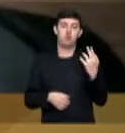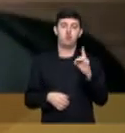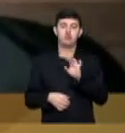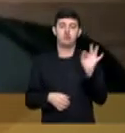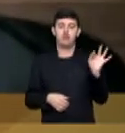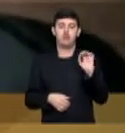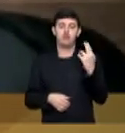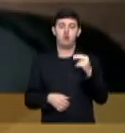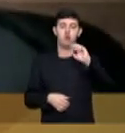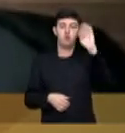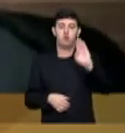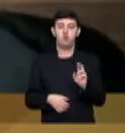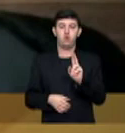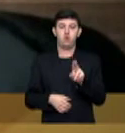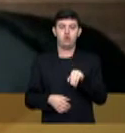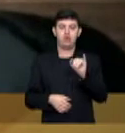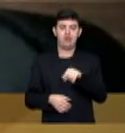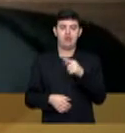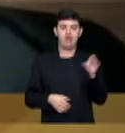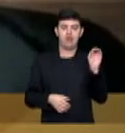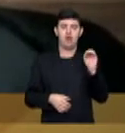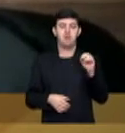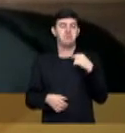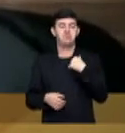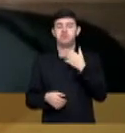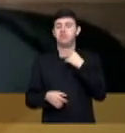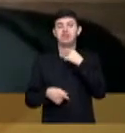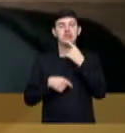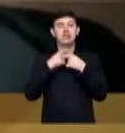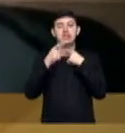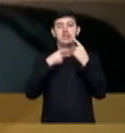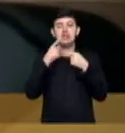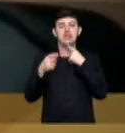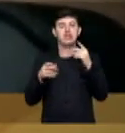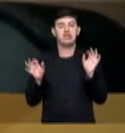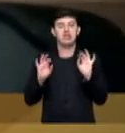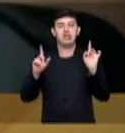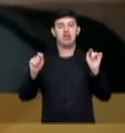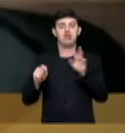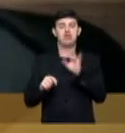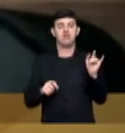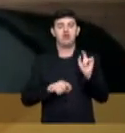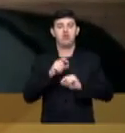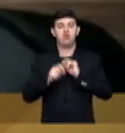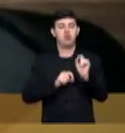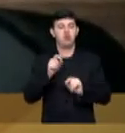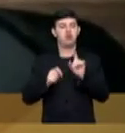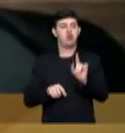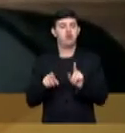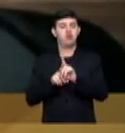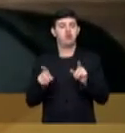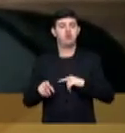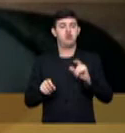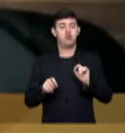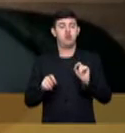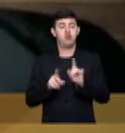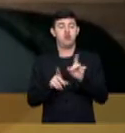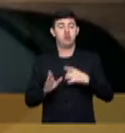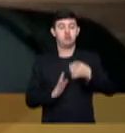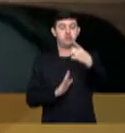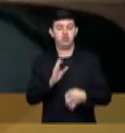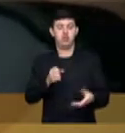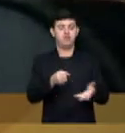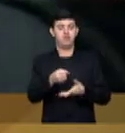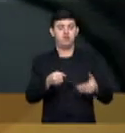e a União, nenhum dos entes federados poderá se furtar da realização dos direitos